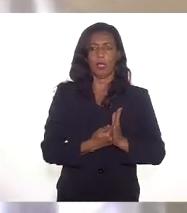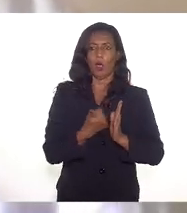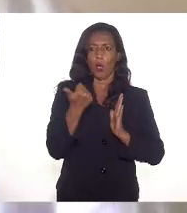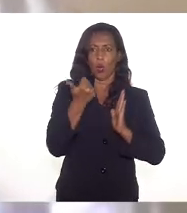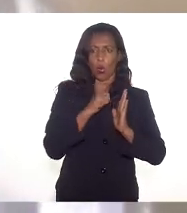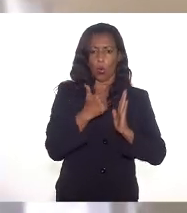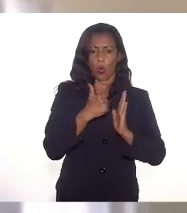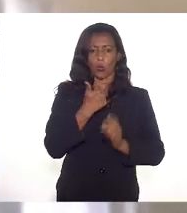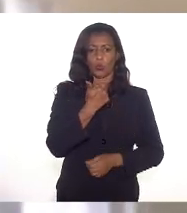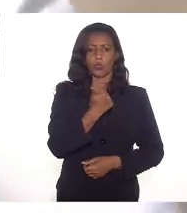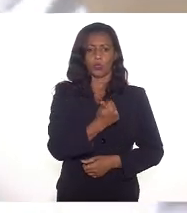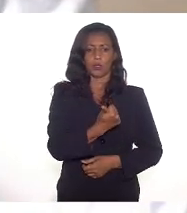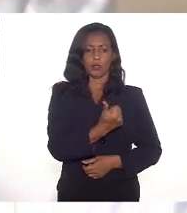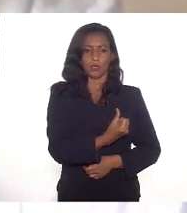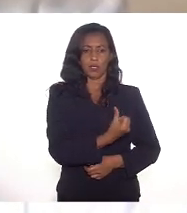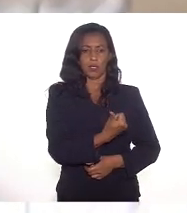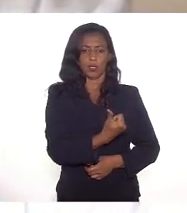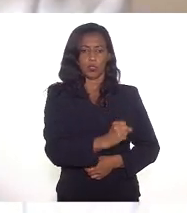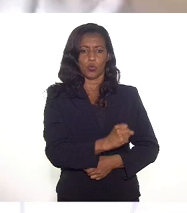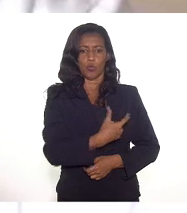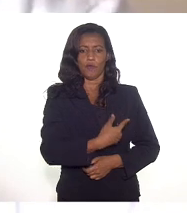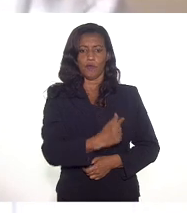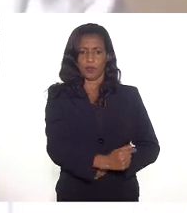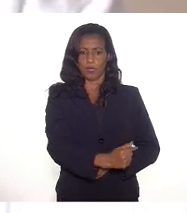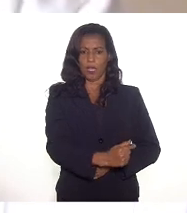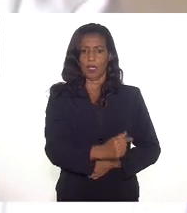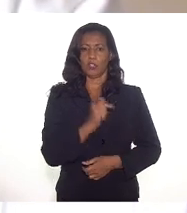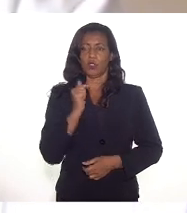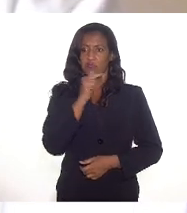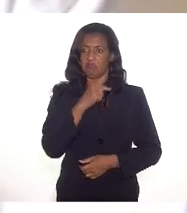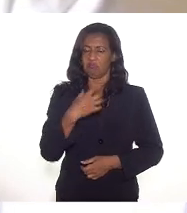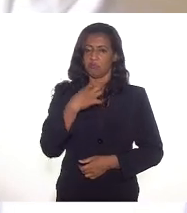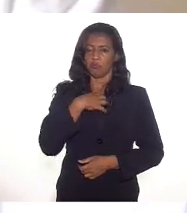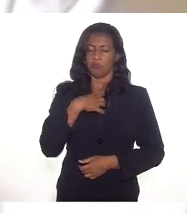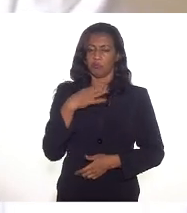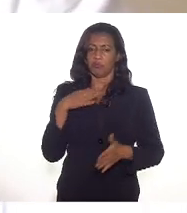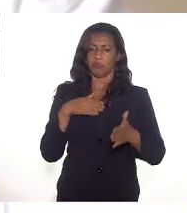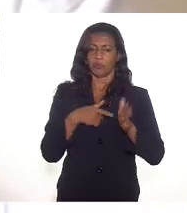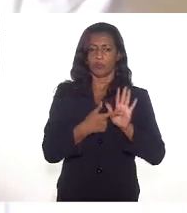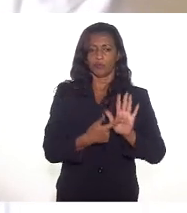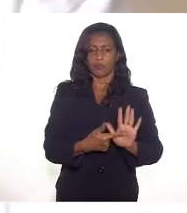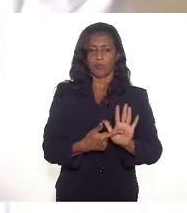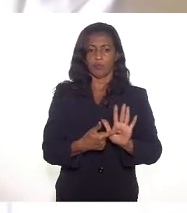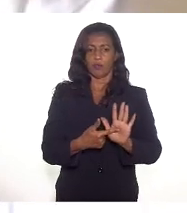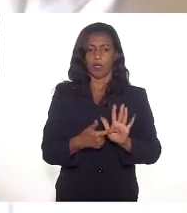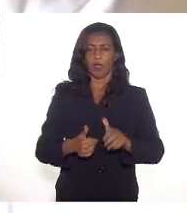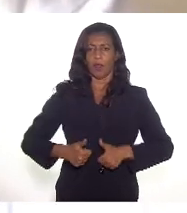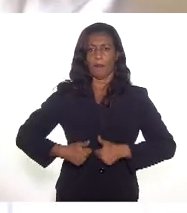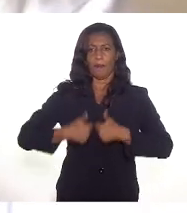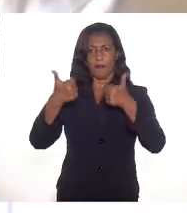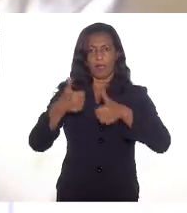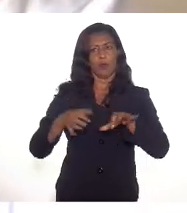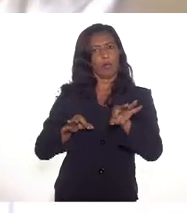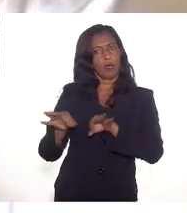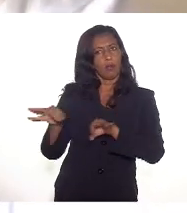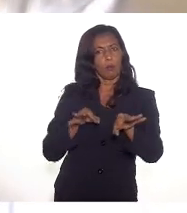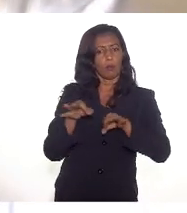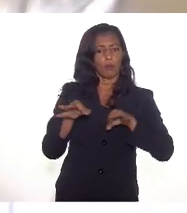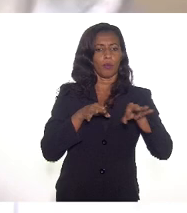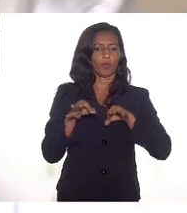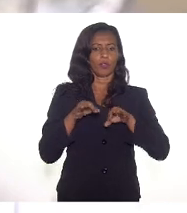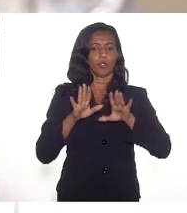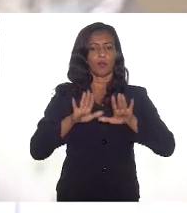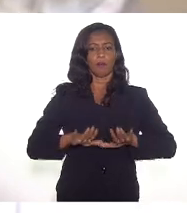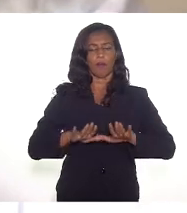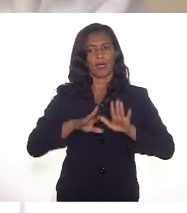17, 18 e 27. Essas emendas vêm no sentido de aprimoramento do projeto, no